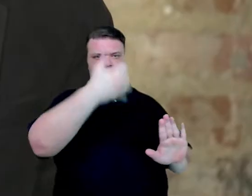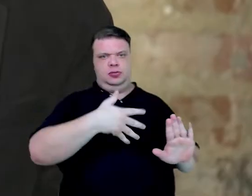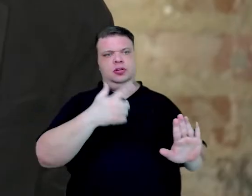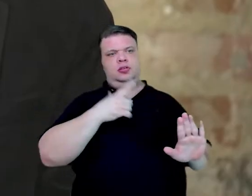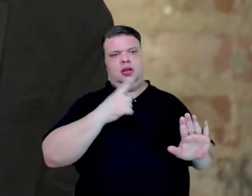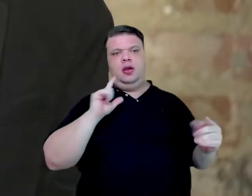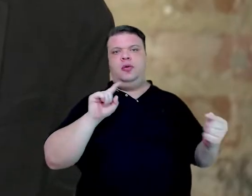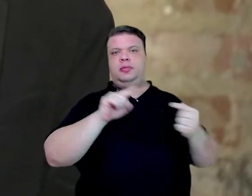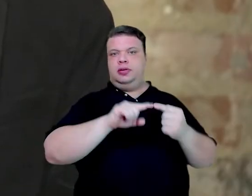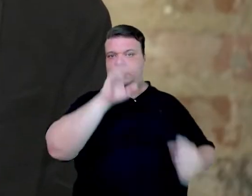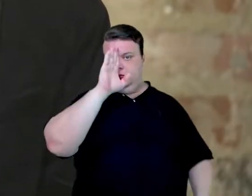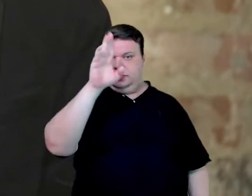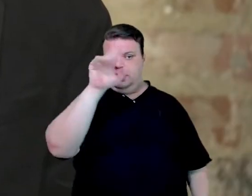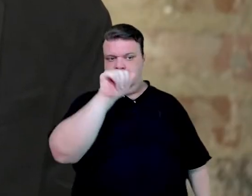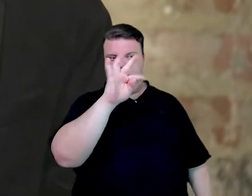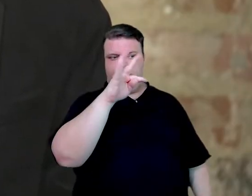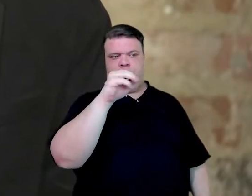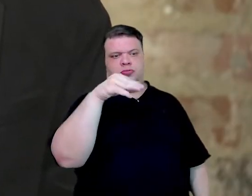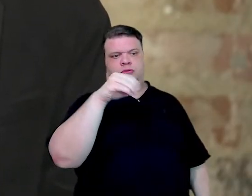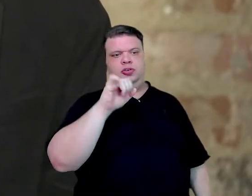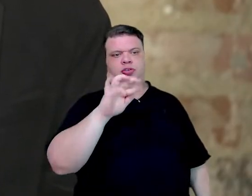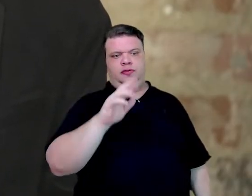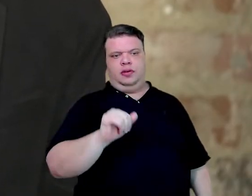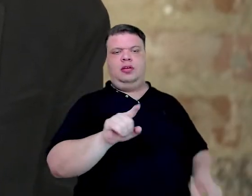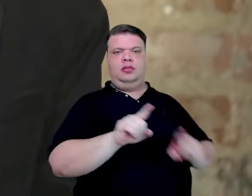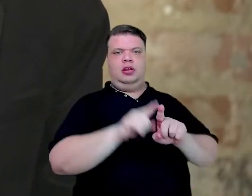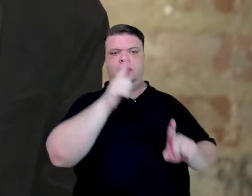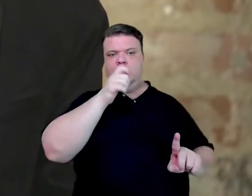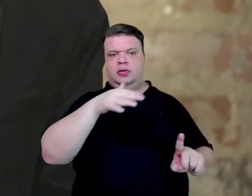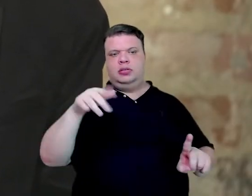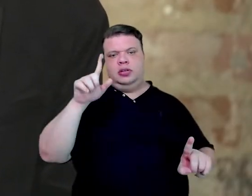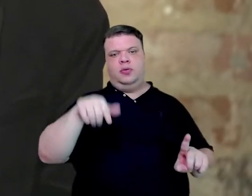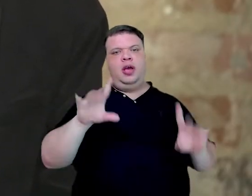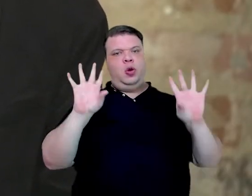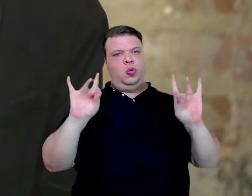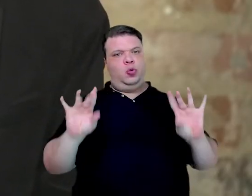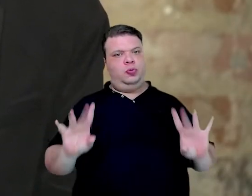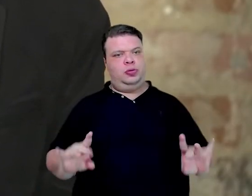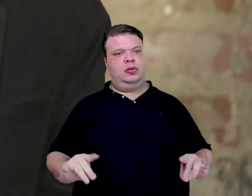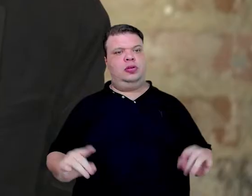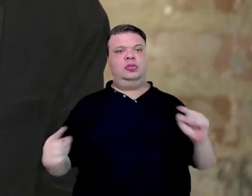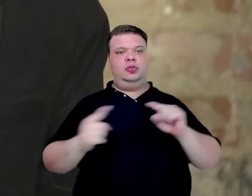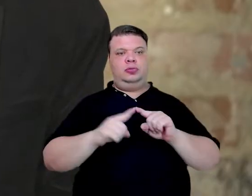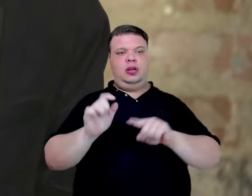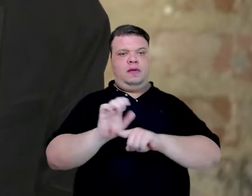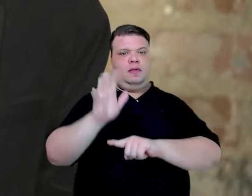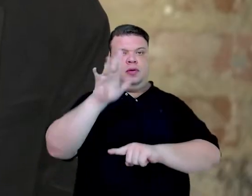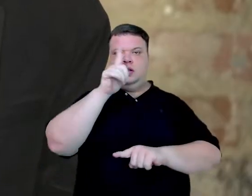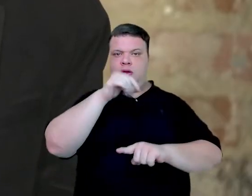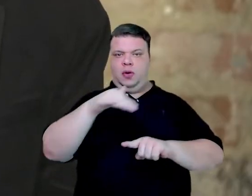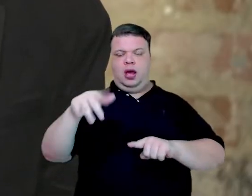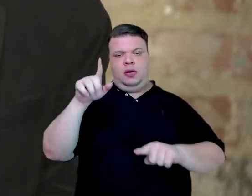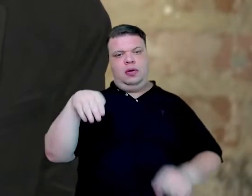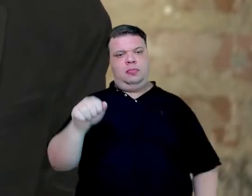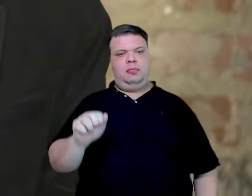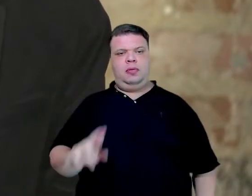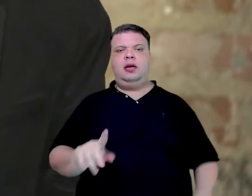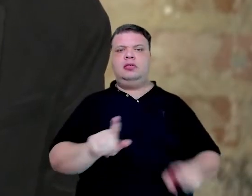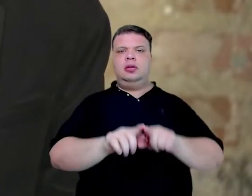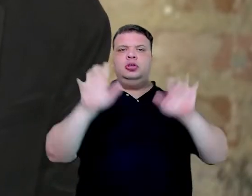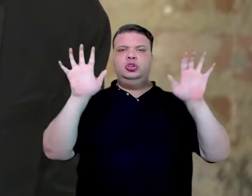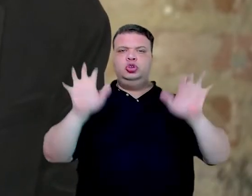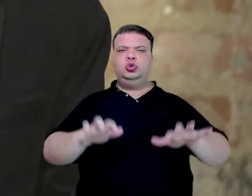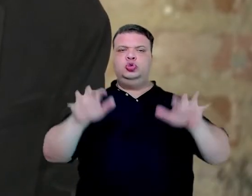processos. Os outros fluxos que eu mencionei anteriormente, que tem a ver entre a atmosfera e o oceano, é o fluxo